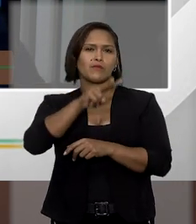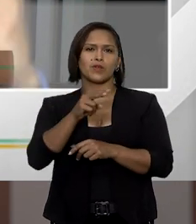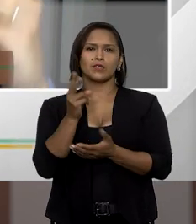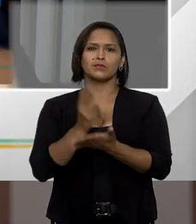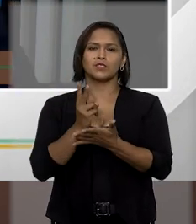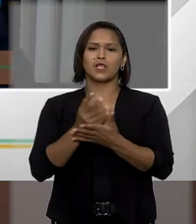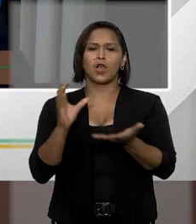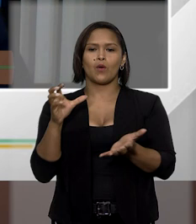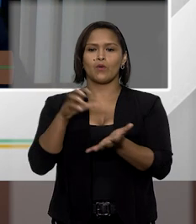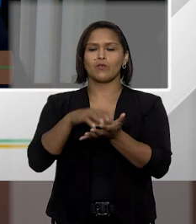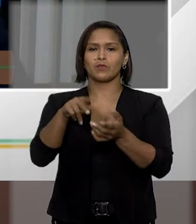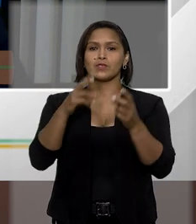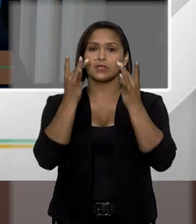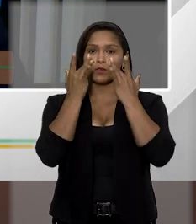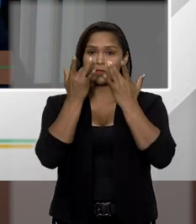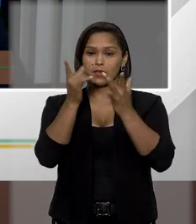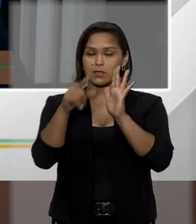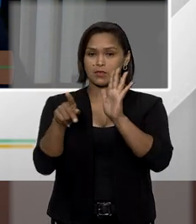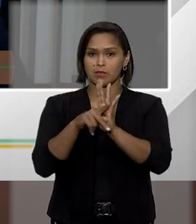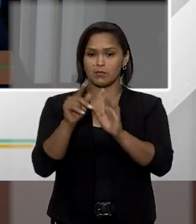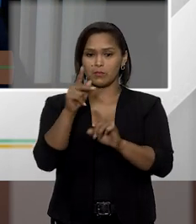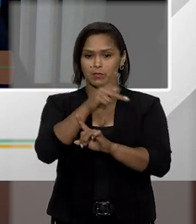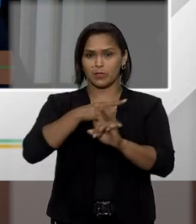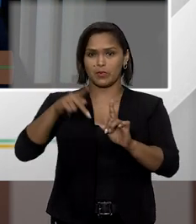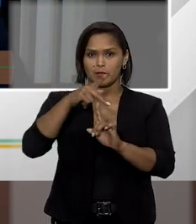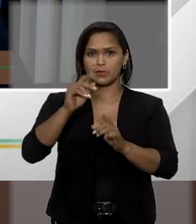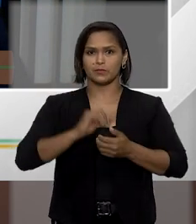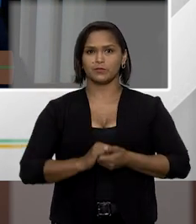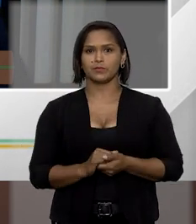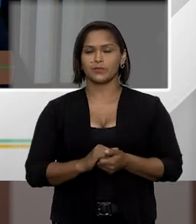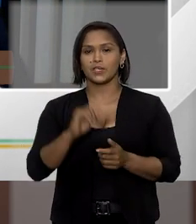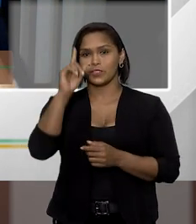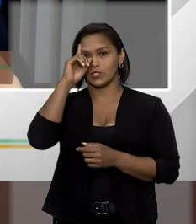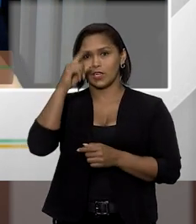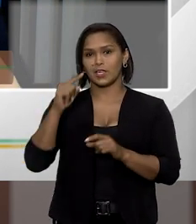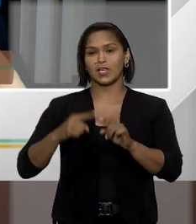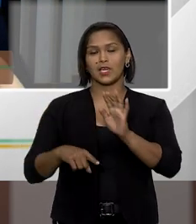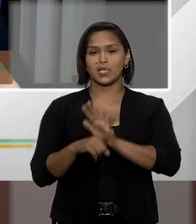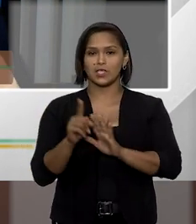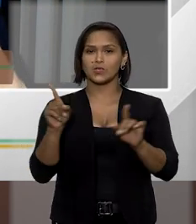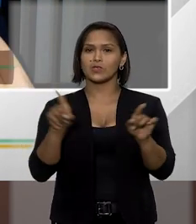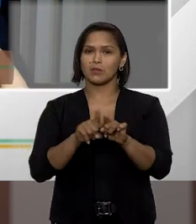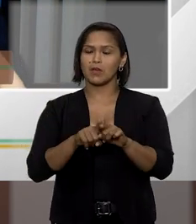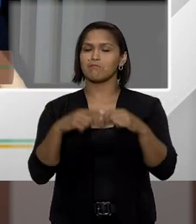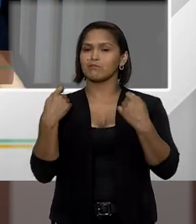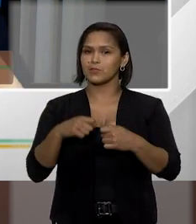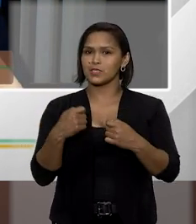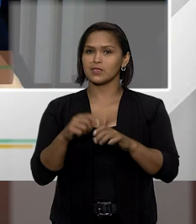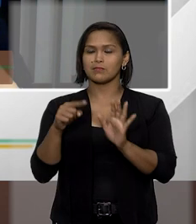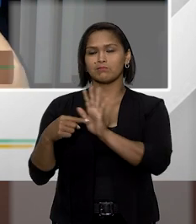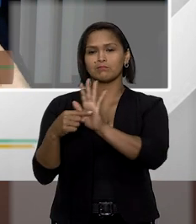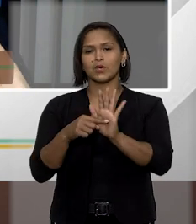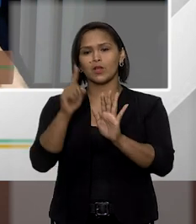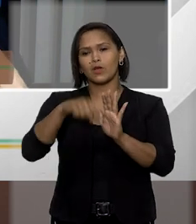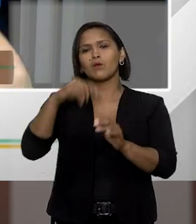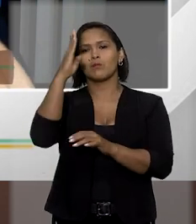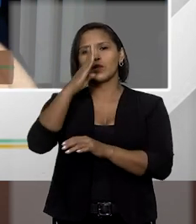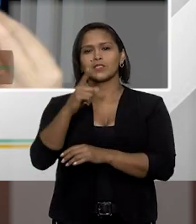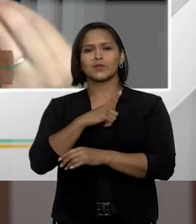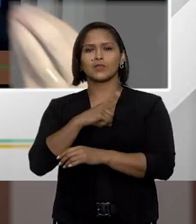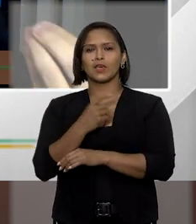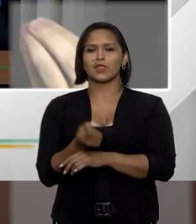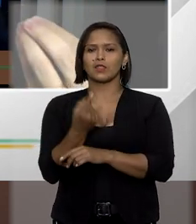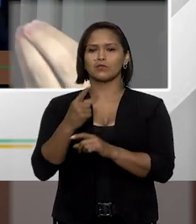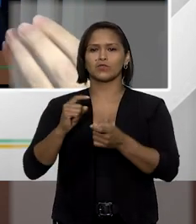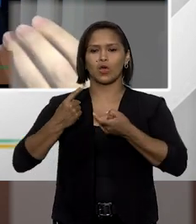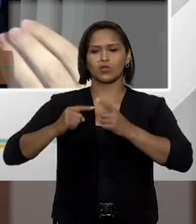auxilie, né, na ocupação das suas atenções diárias. Isso remonta justamente à necessidade de o Brasil ter não